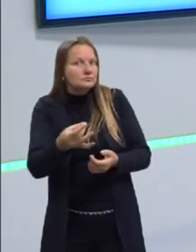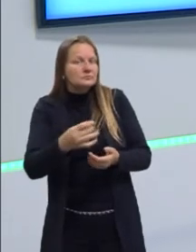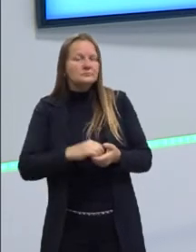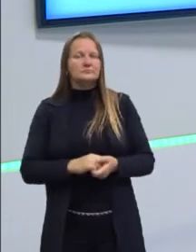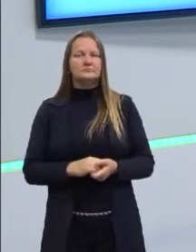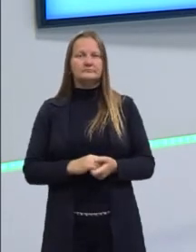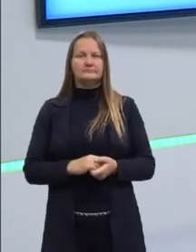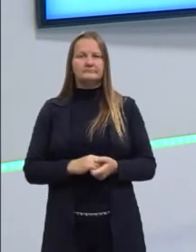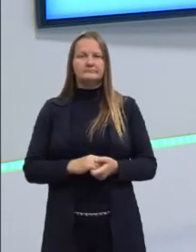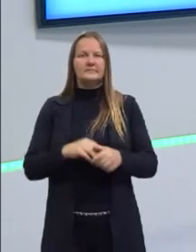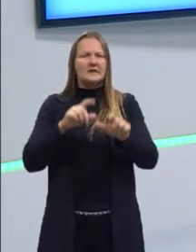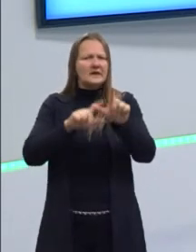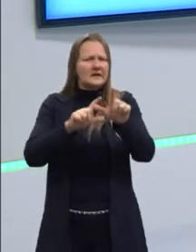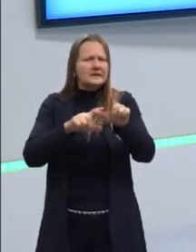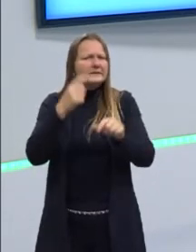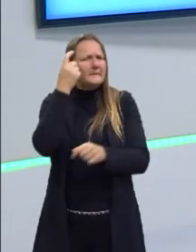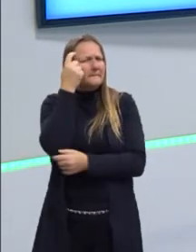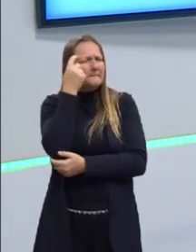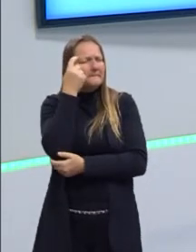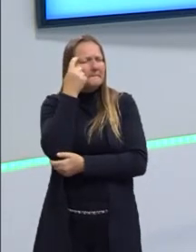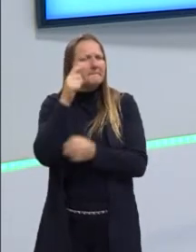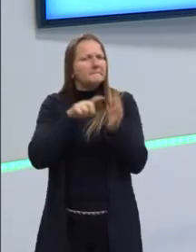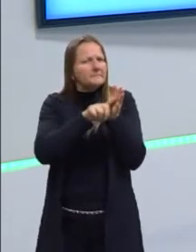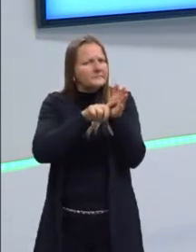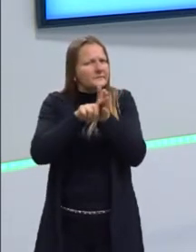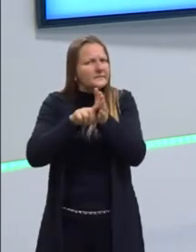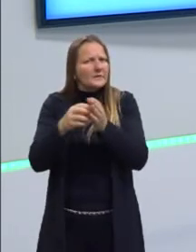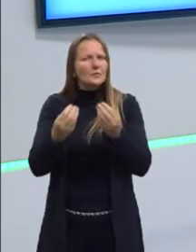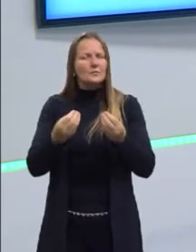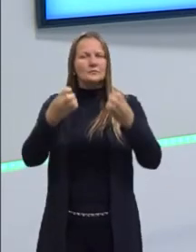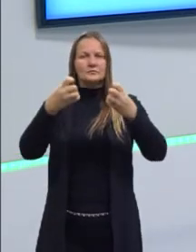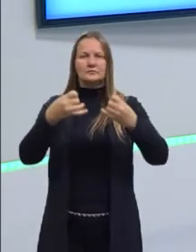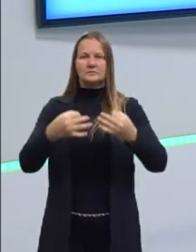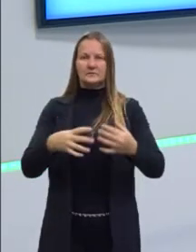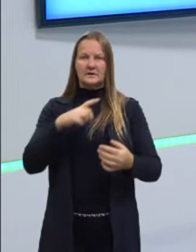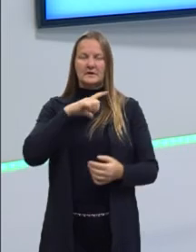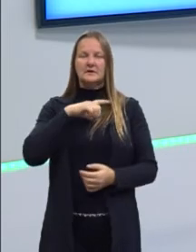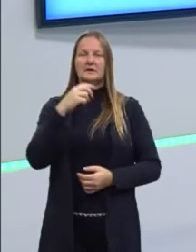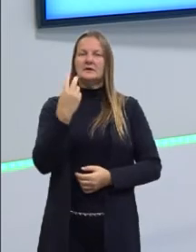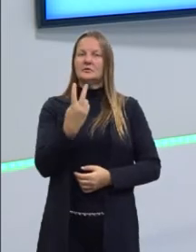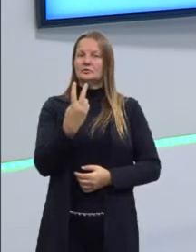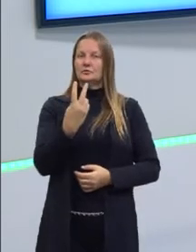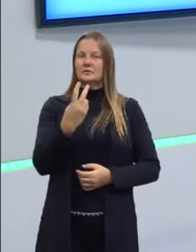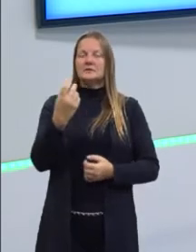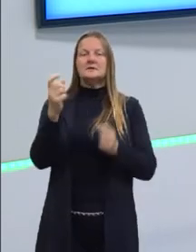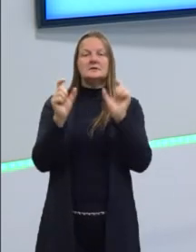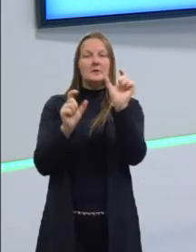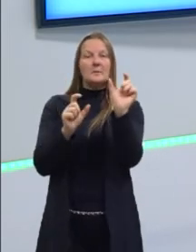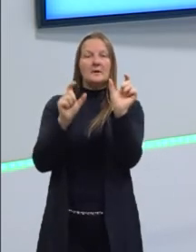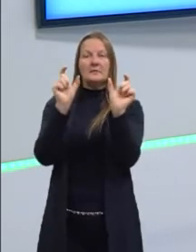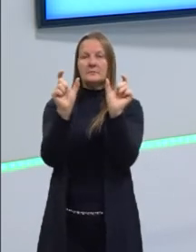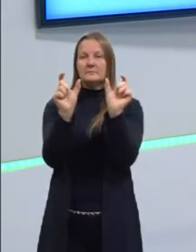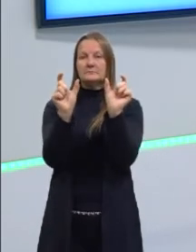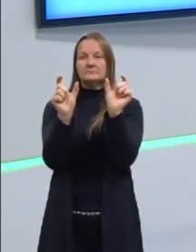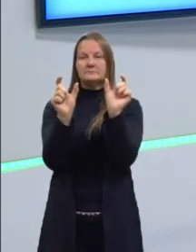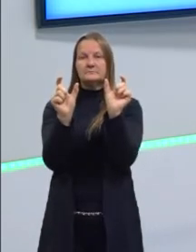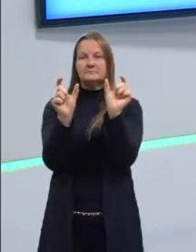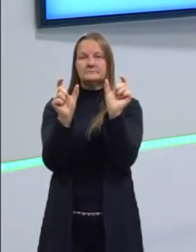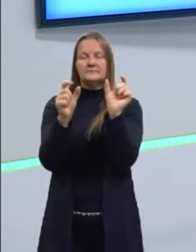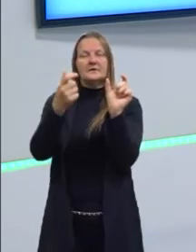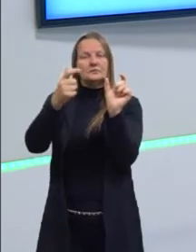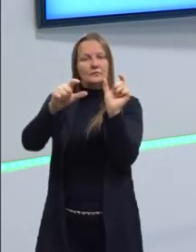quando eu fui olhar essa letra pensando numa análise né a gente tem ali duas expressões que se repetem